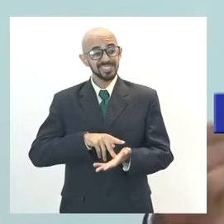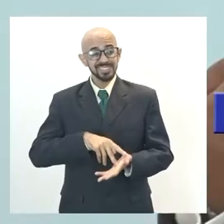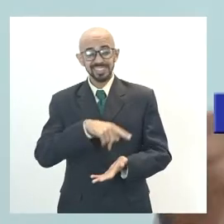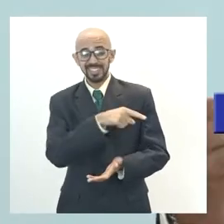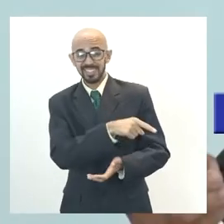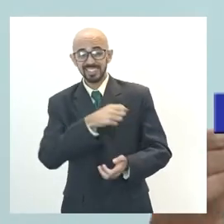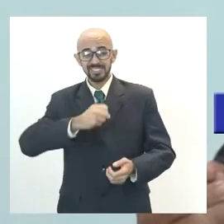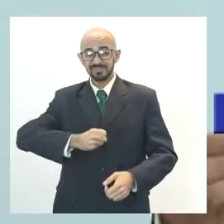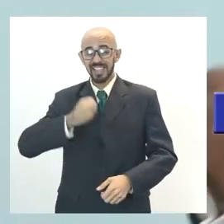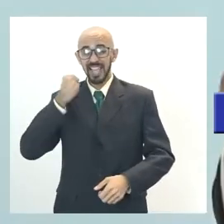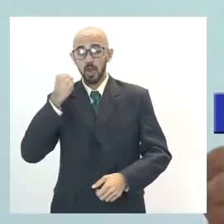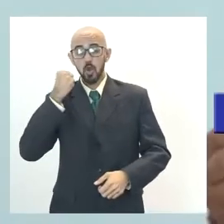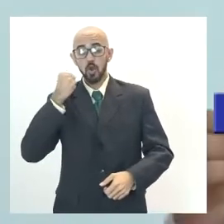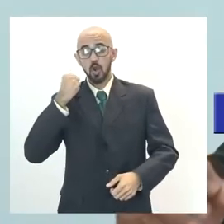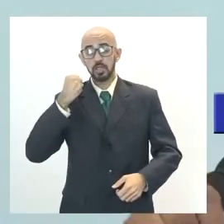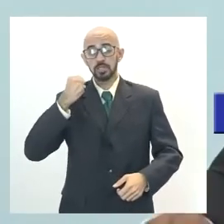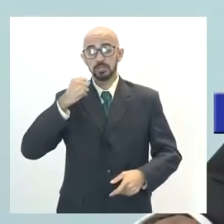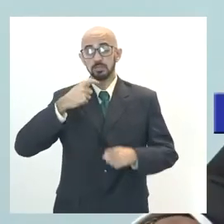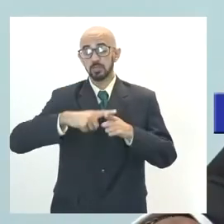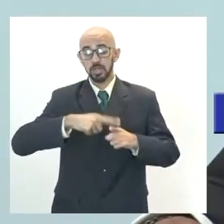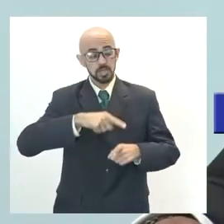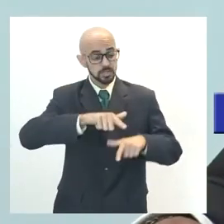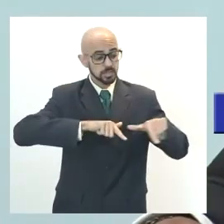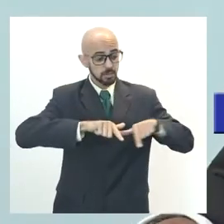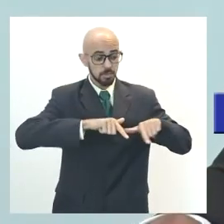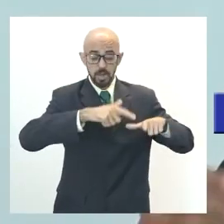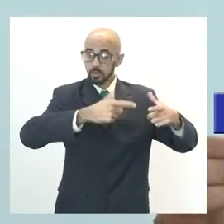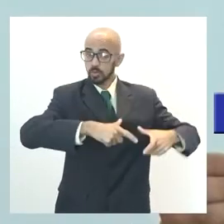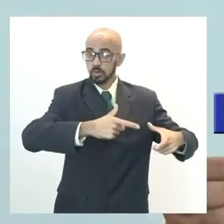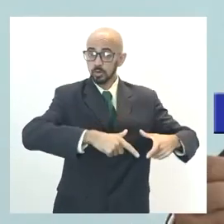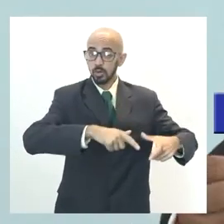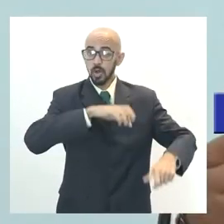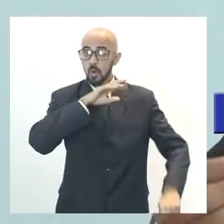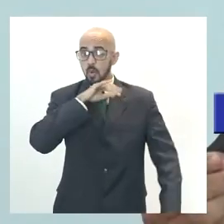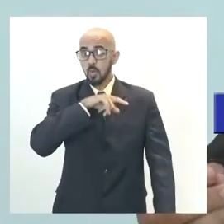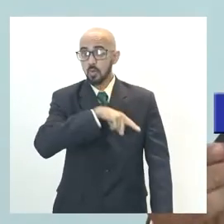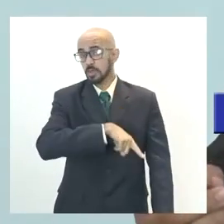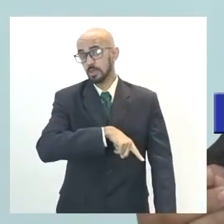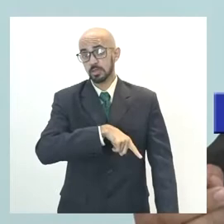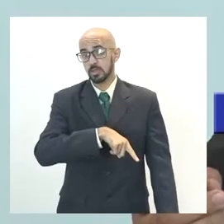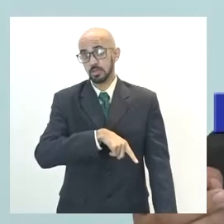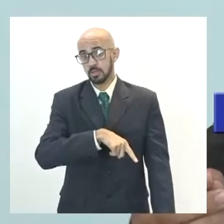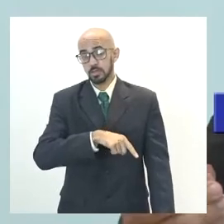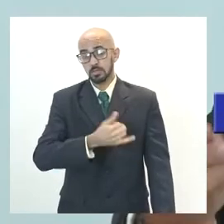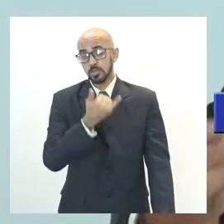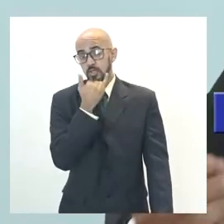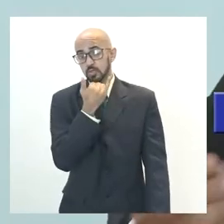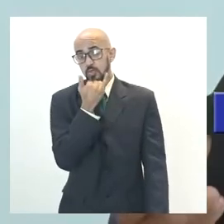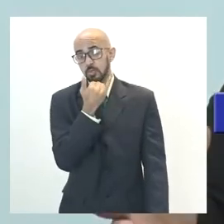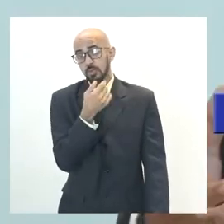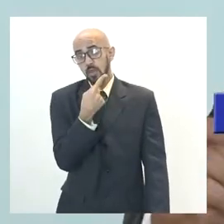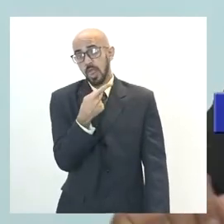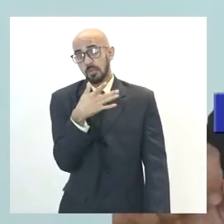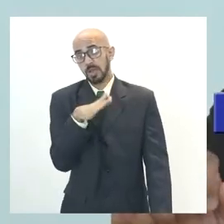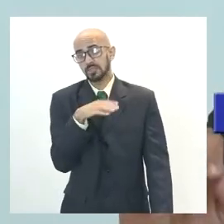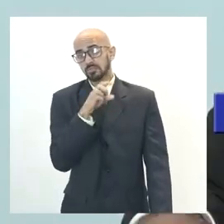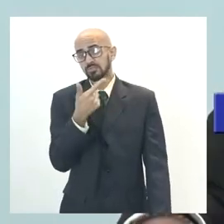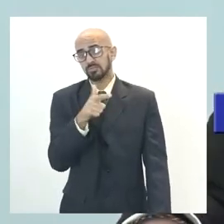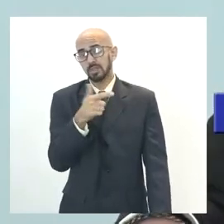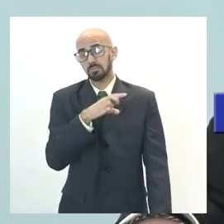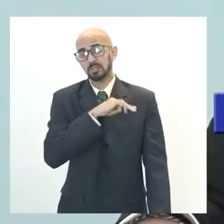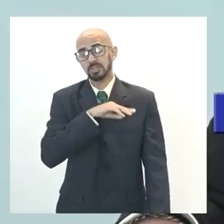ele trabalha ambiente de salubre e não tem me desculpa aqui viu mas não tem Ministério Público